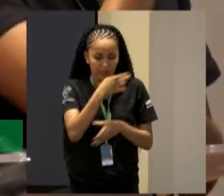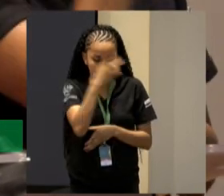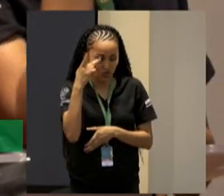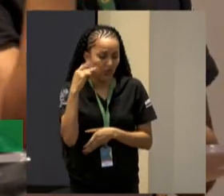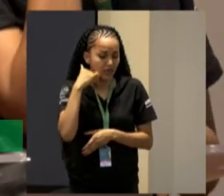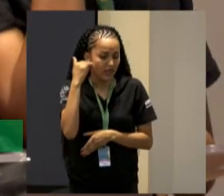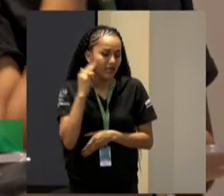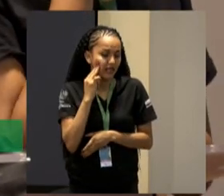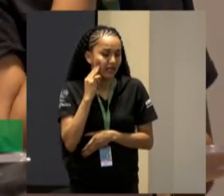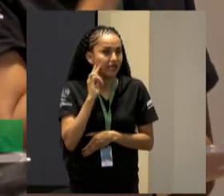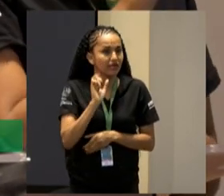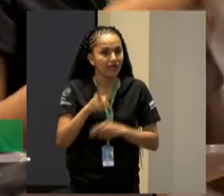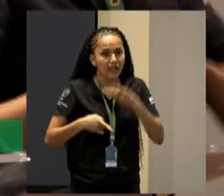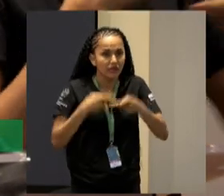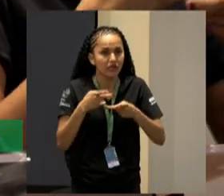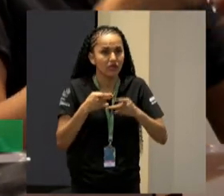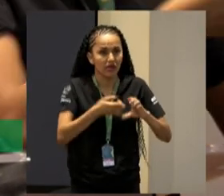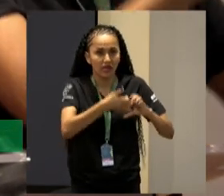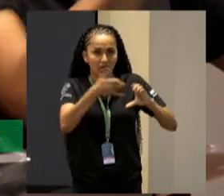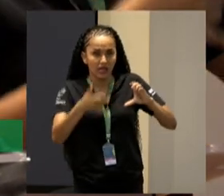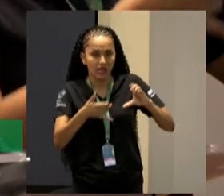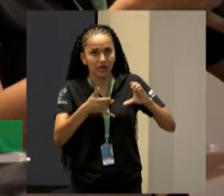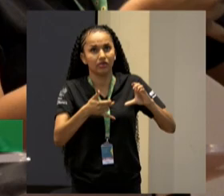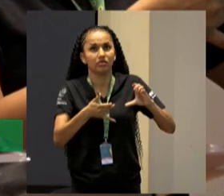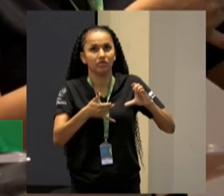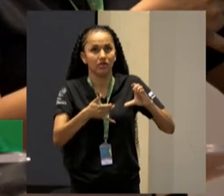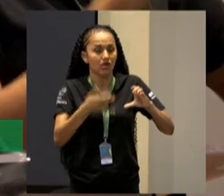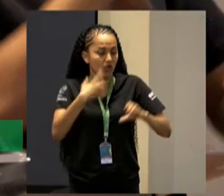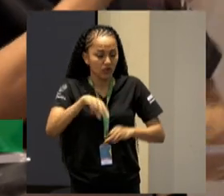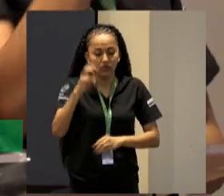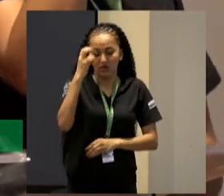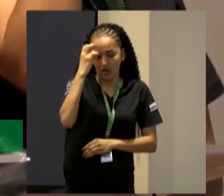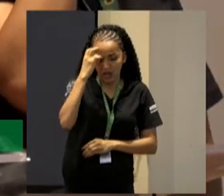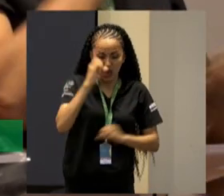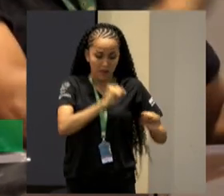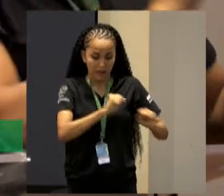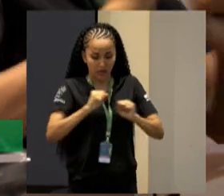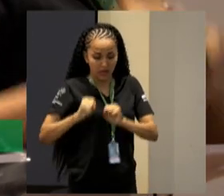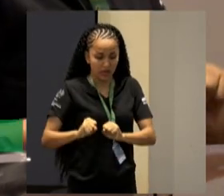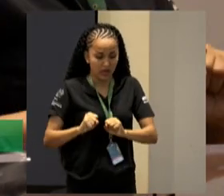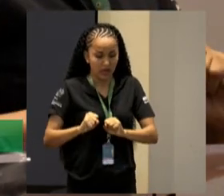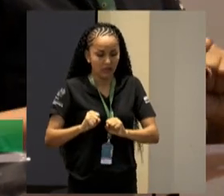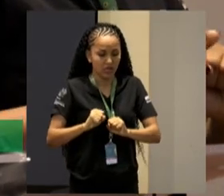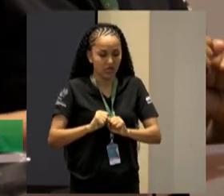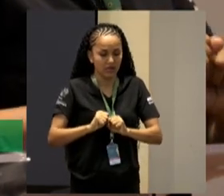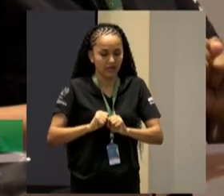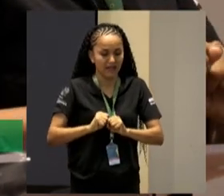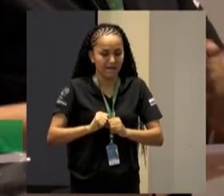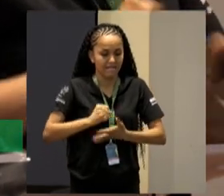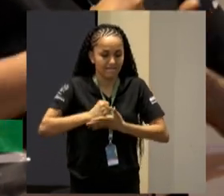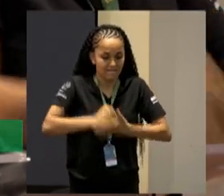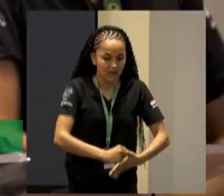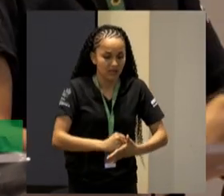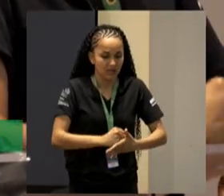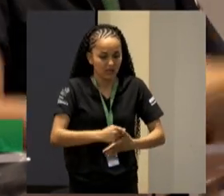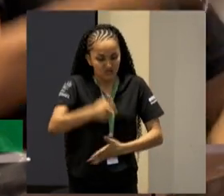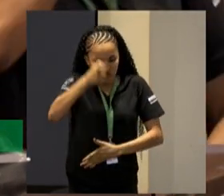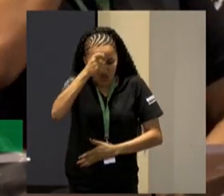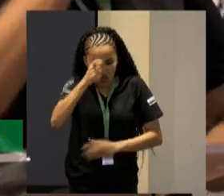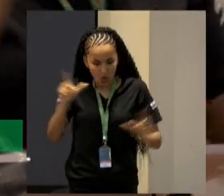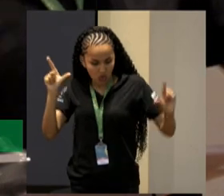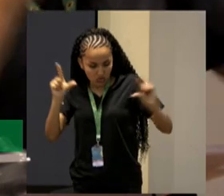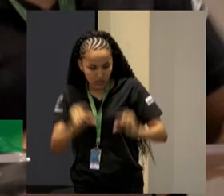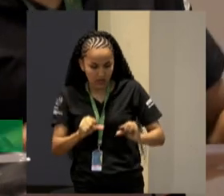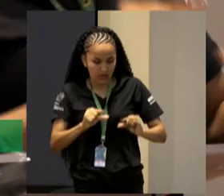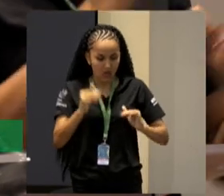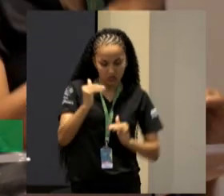que qualquer aspecto do seu repertório cultural poderia ser marginalizado, diabolizado, diminuído